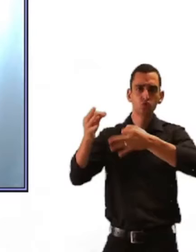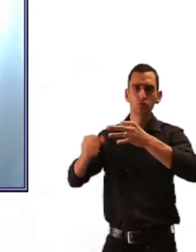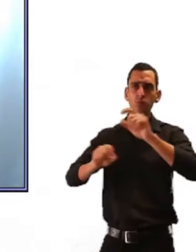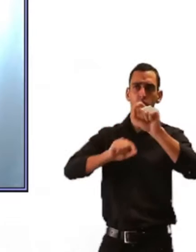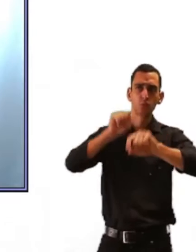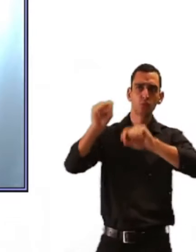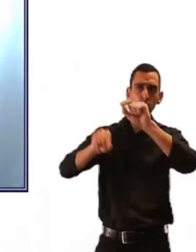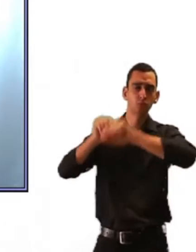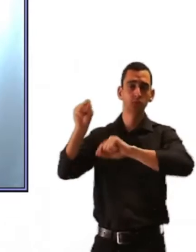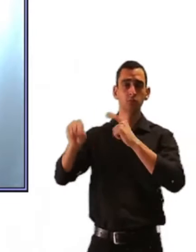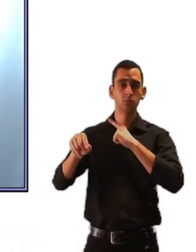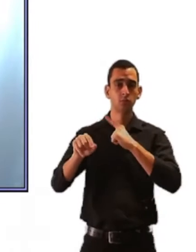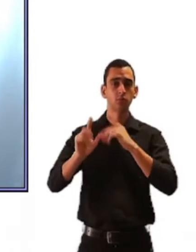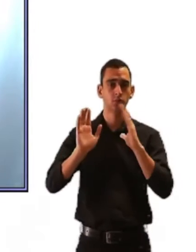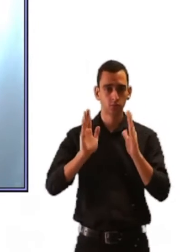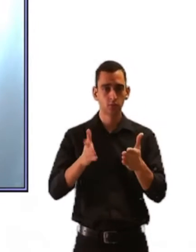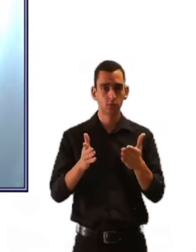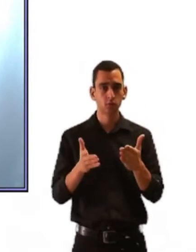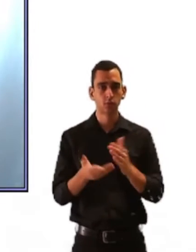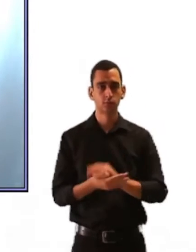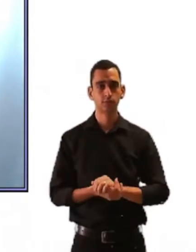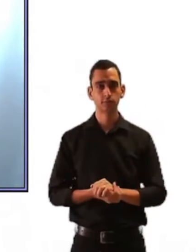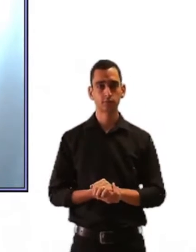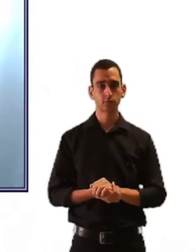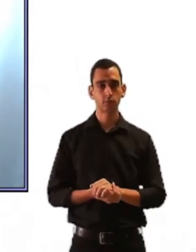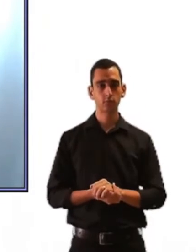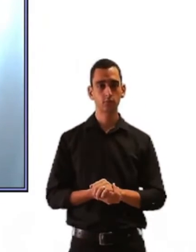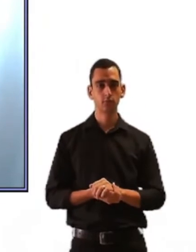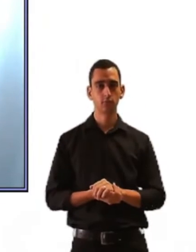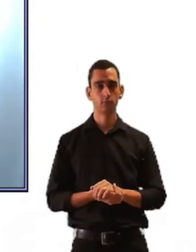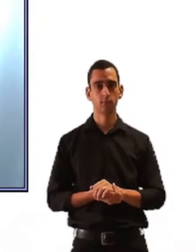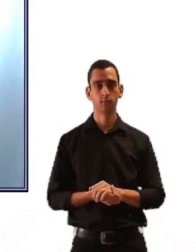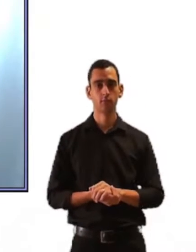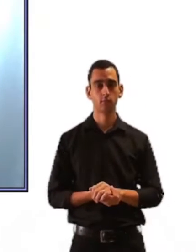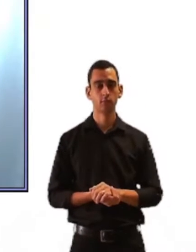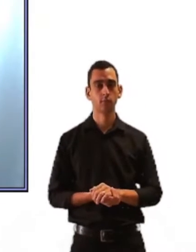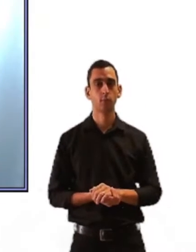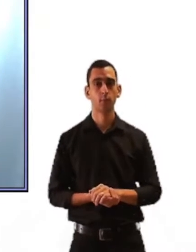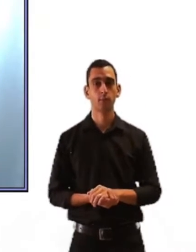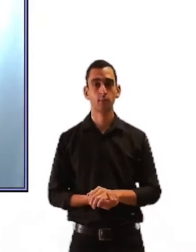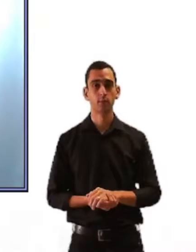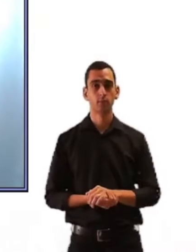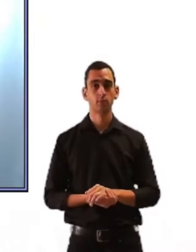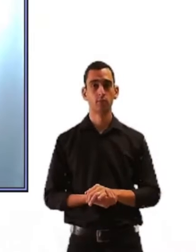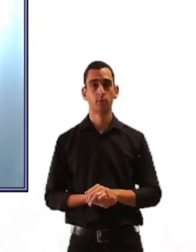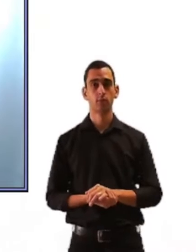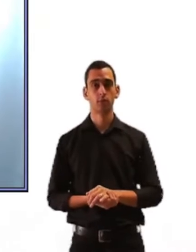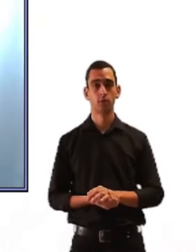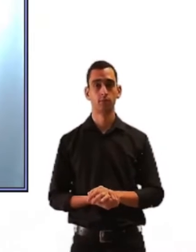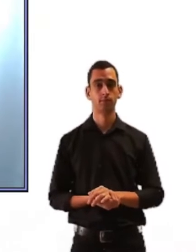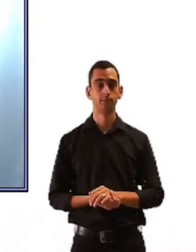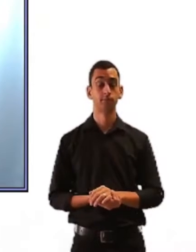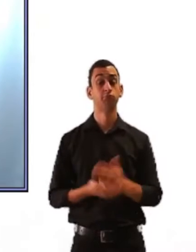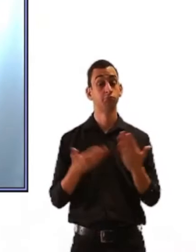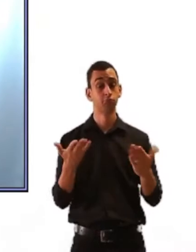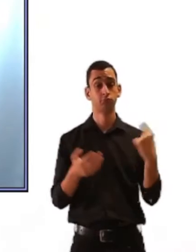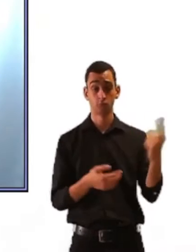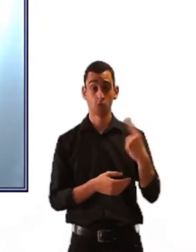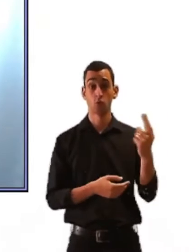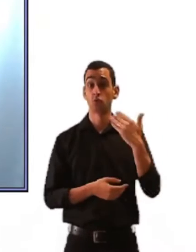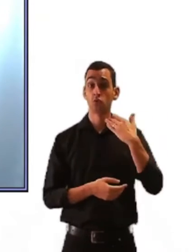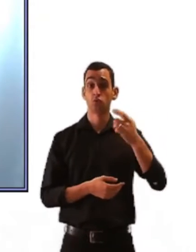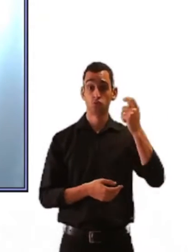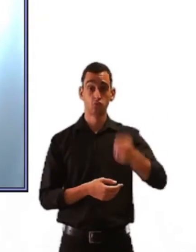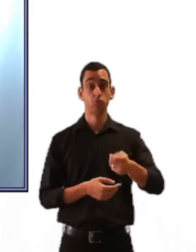aí? Tá com o microfone ligado? Não. Ok, então o juiz soluciona